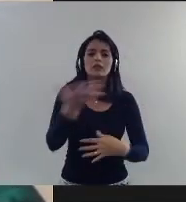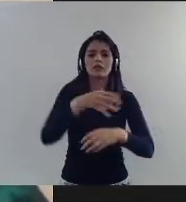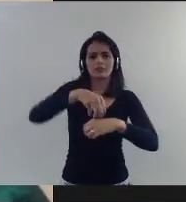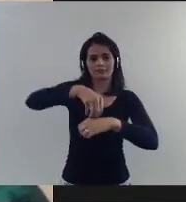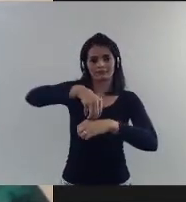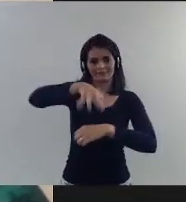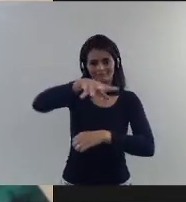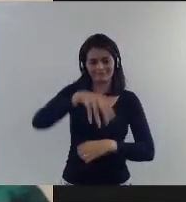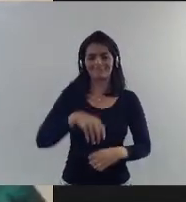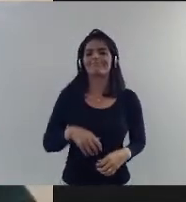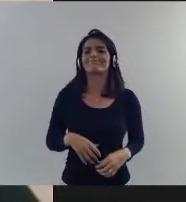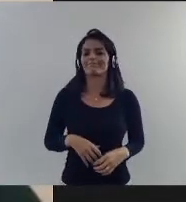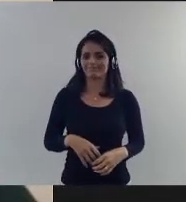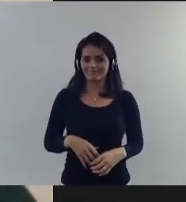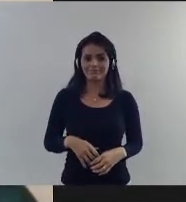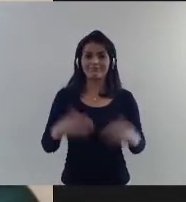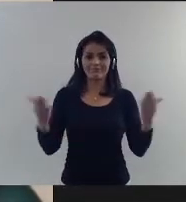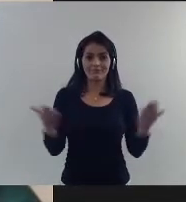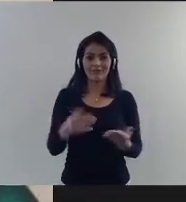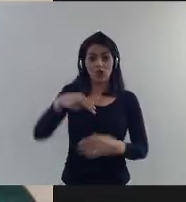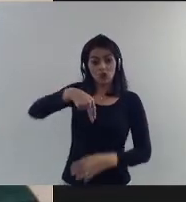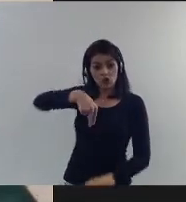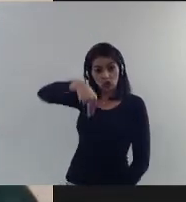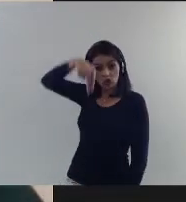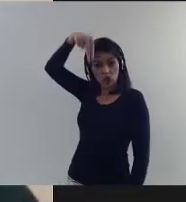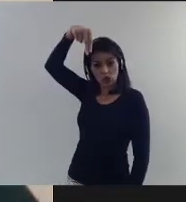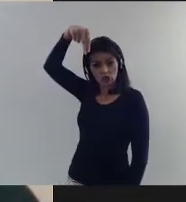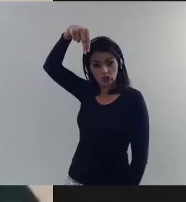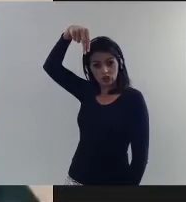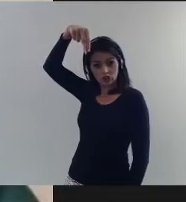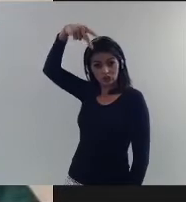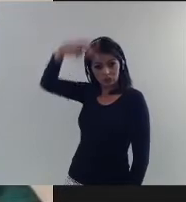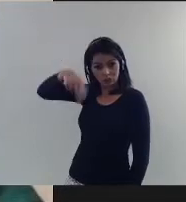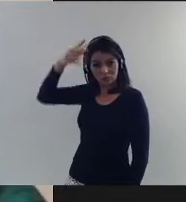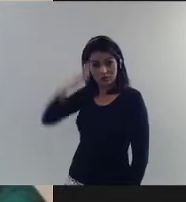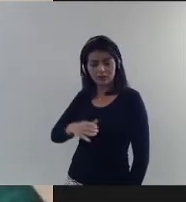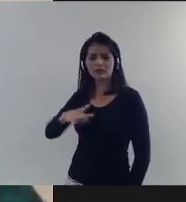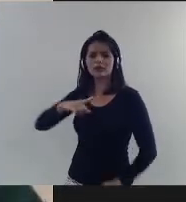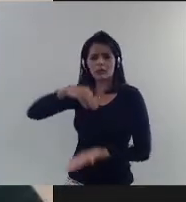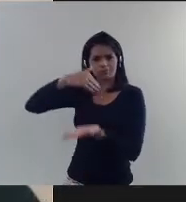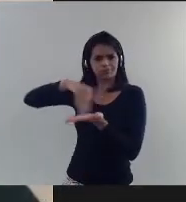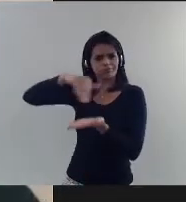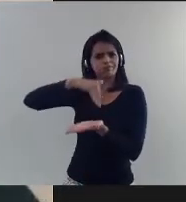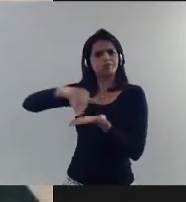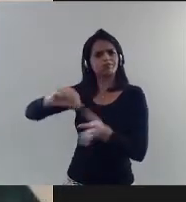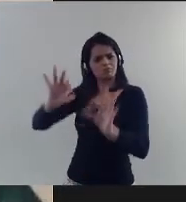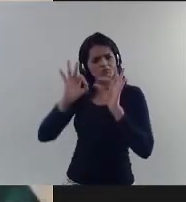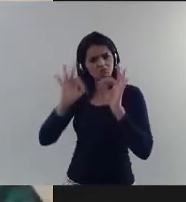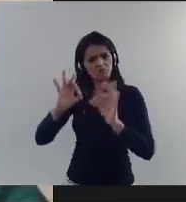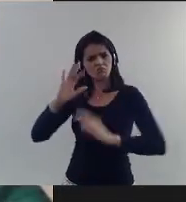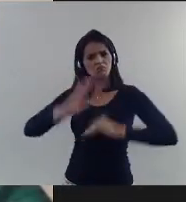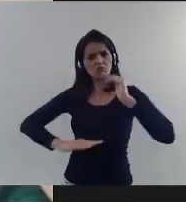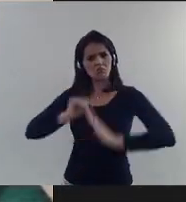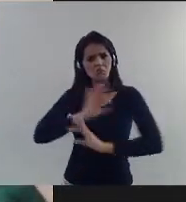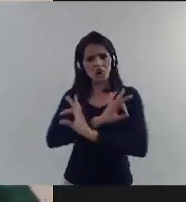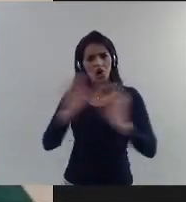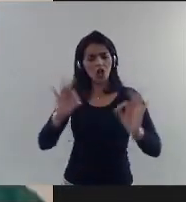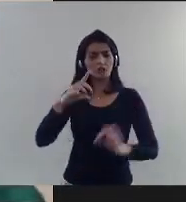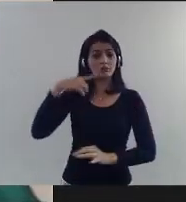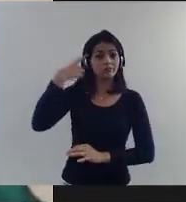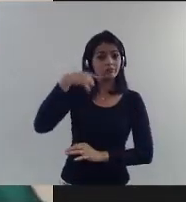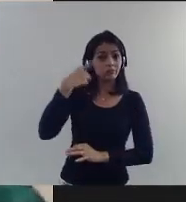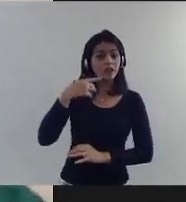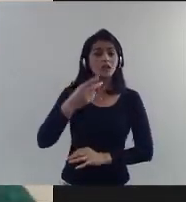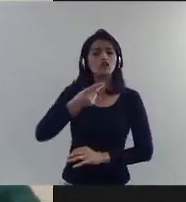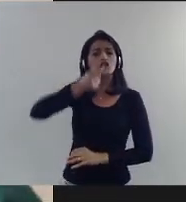trazer. Aqui no Extremo Norte temos grandes escritórios, temos advogados preparados, mas temos